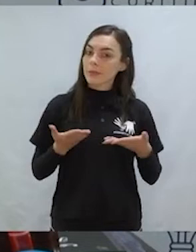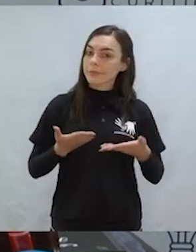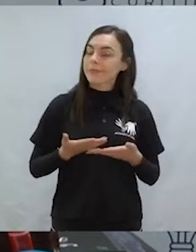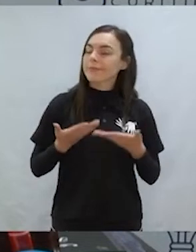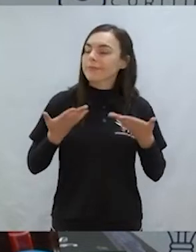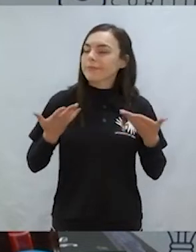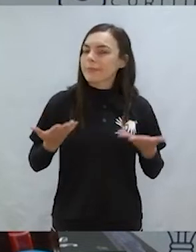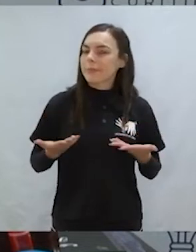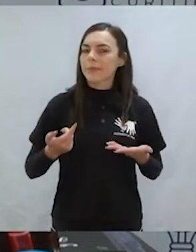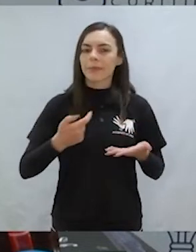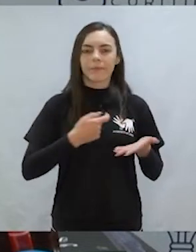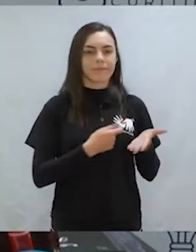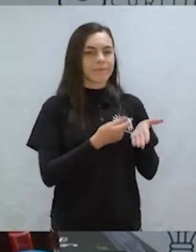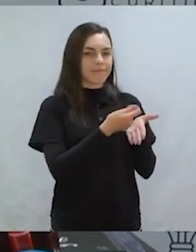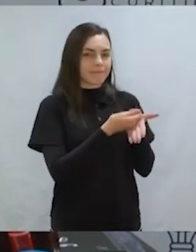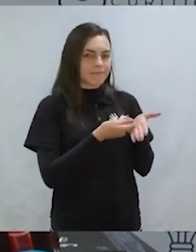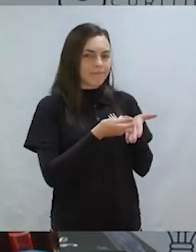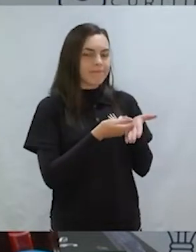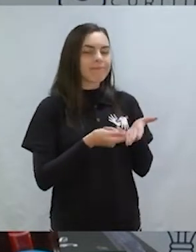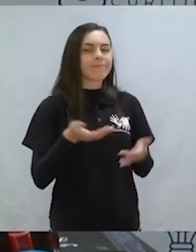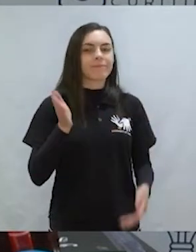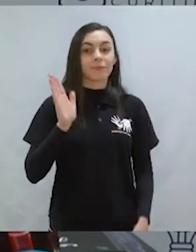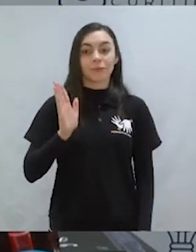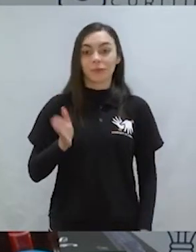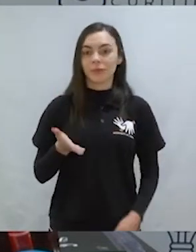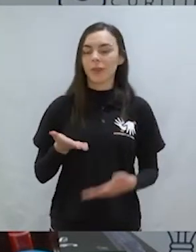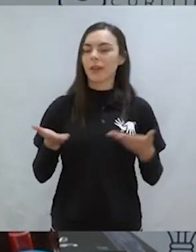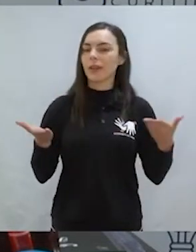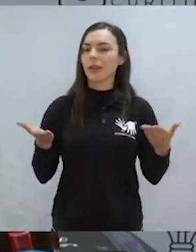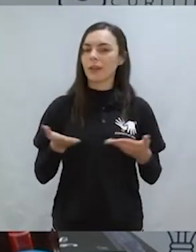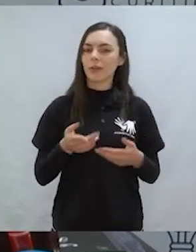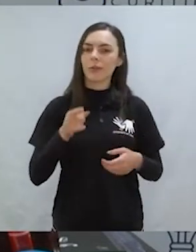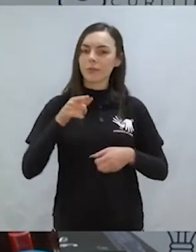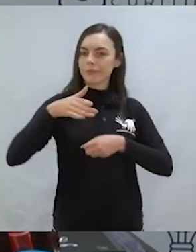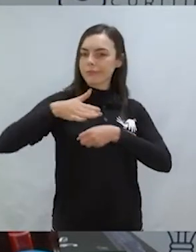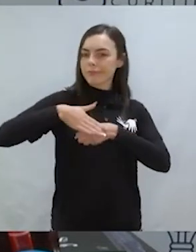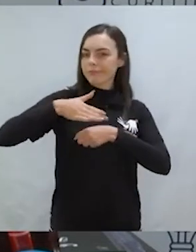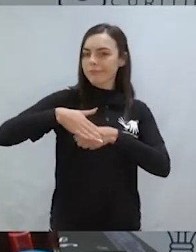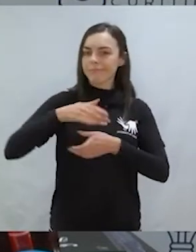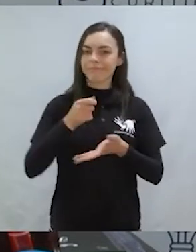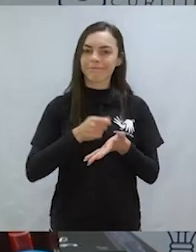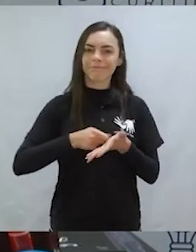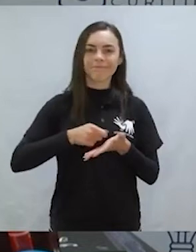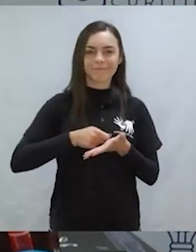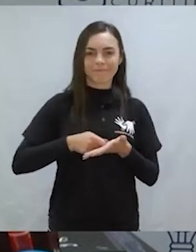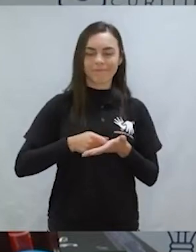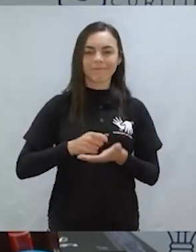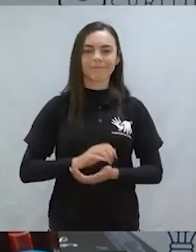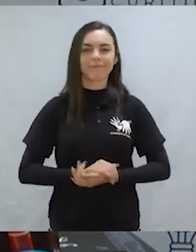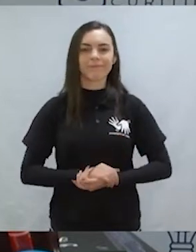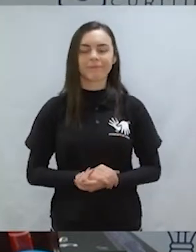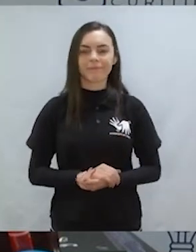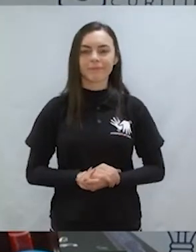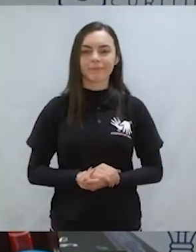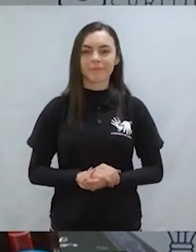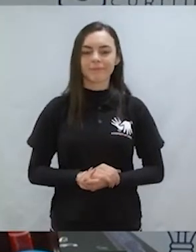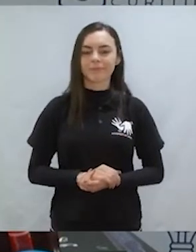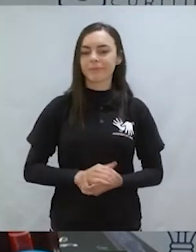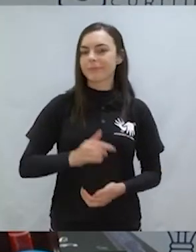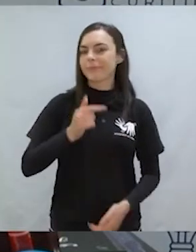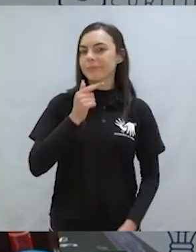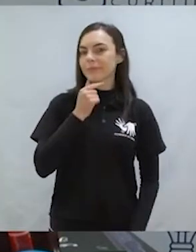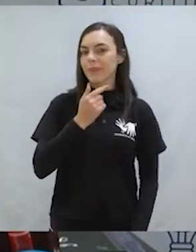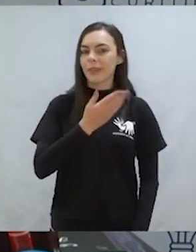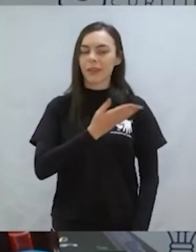E agora, então, já que eu escrevi a letrinha B, é hora de você escrever também. Olhem